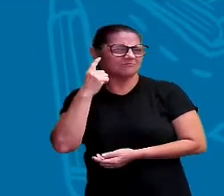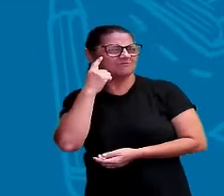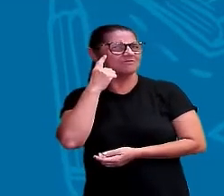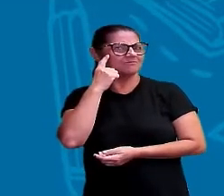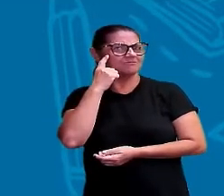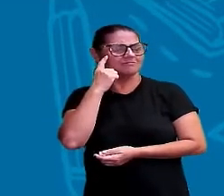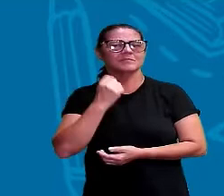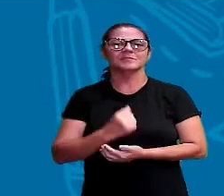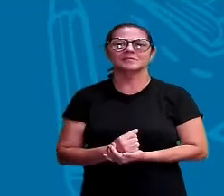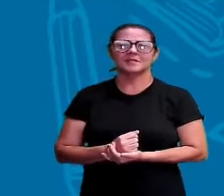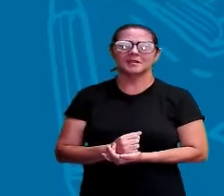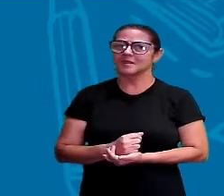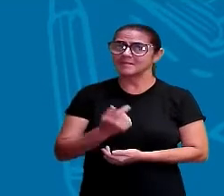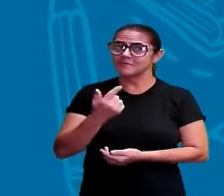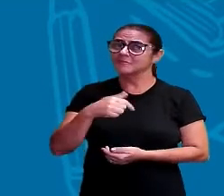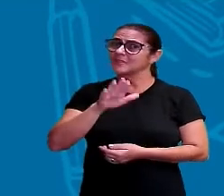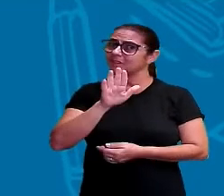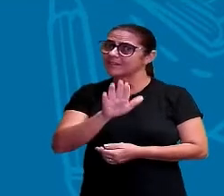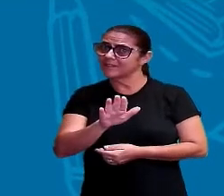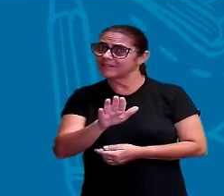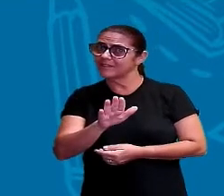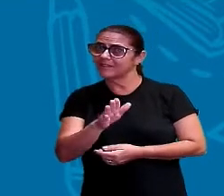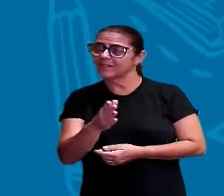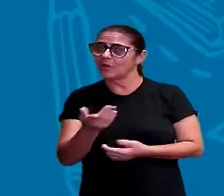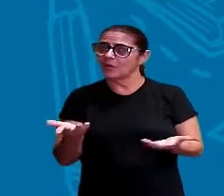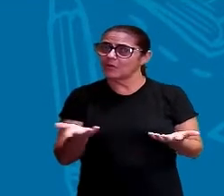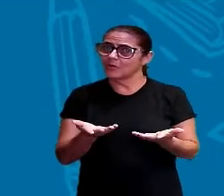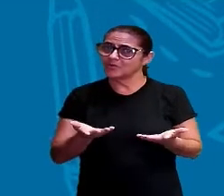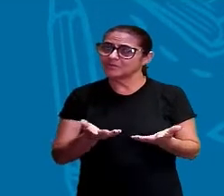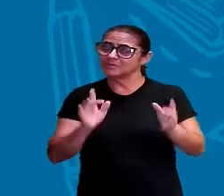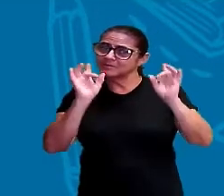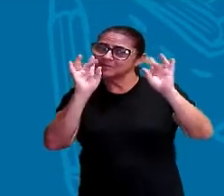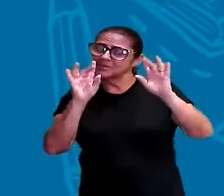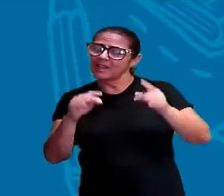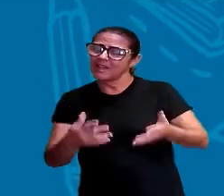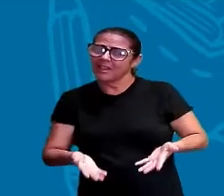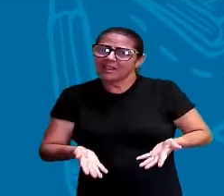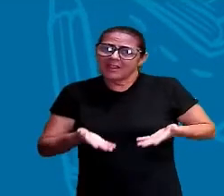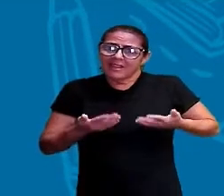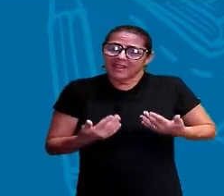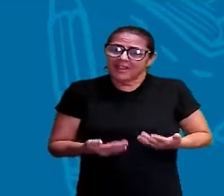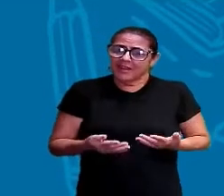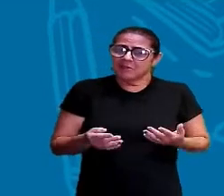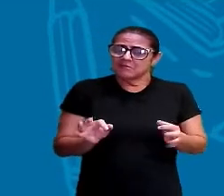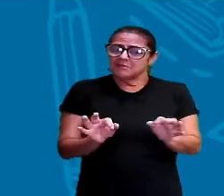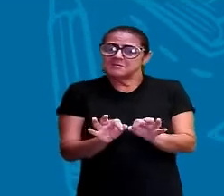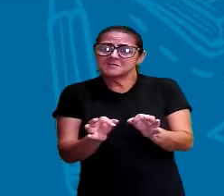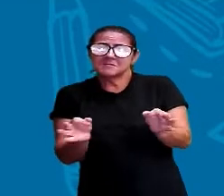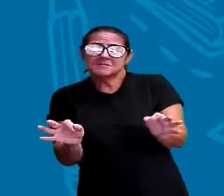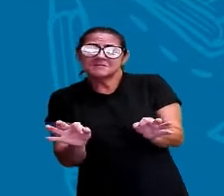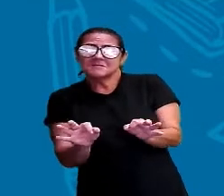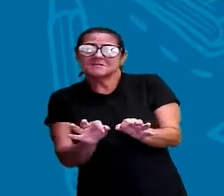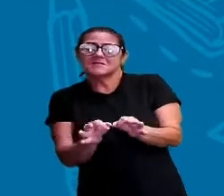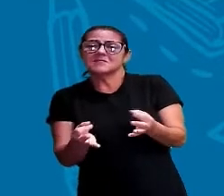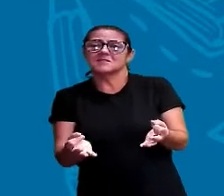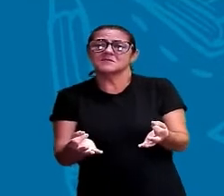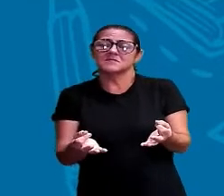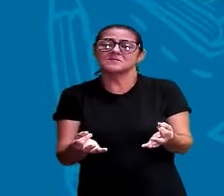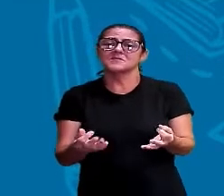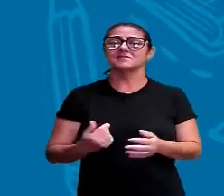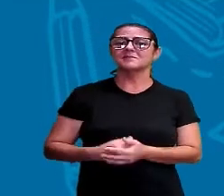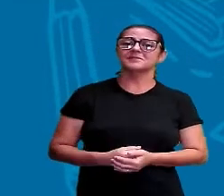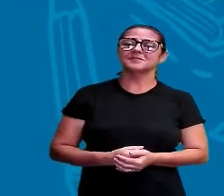dúvida? Então não sai daí porque nossa aula de hoje ela é super leve, super tranquila e está dentro das